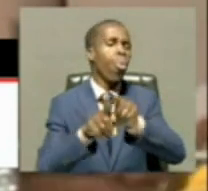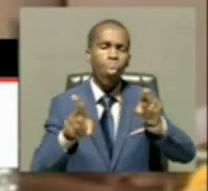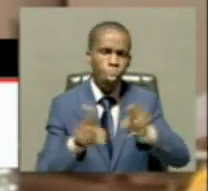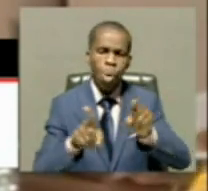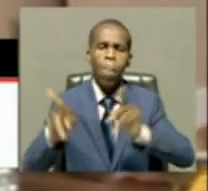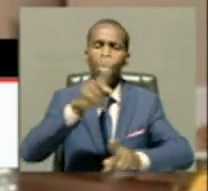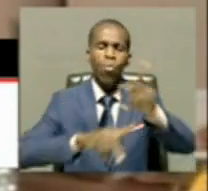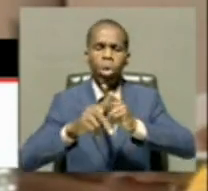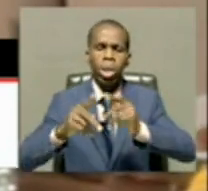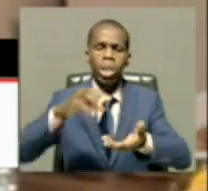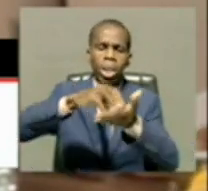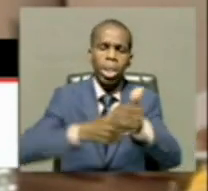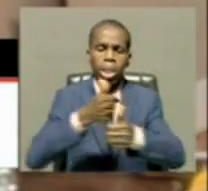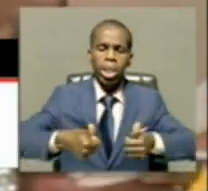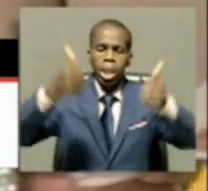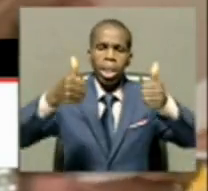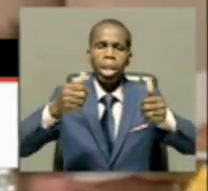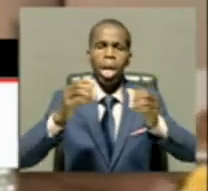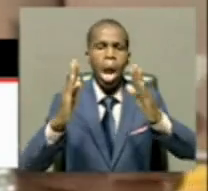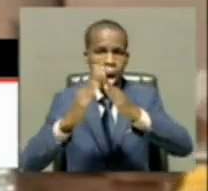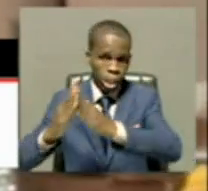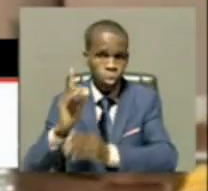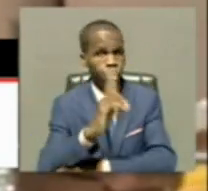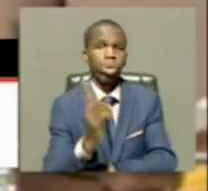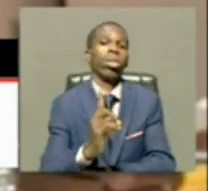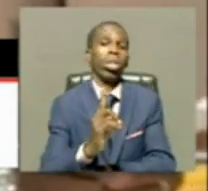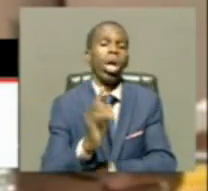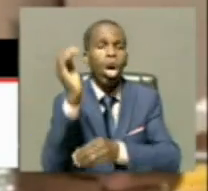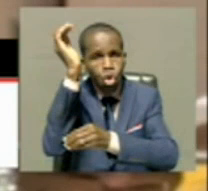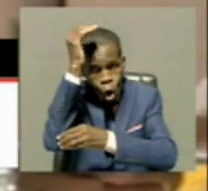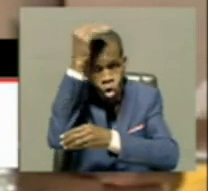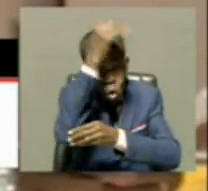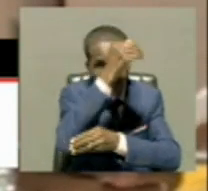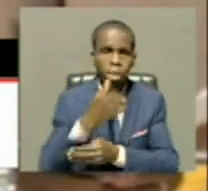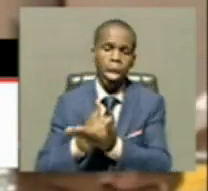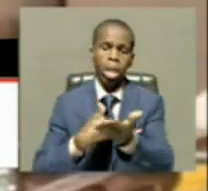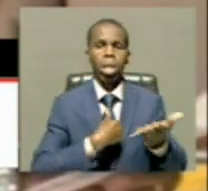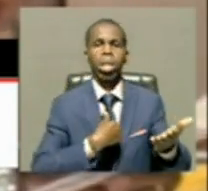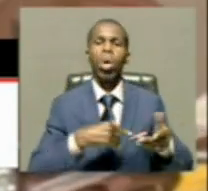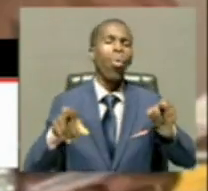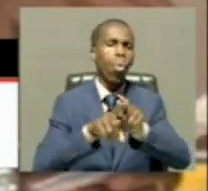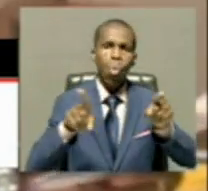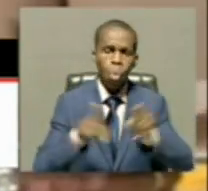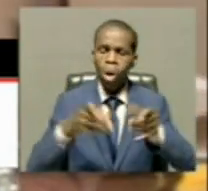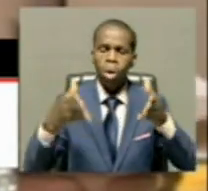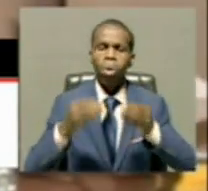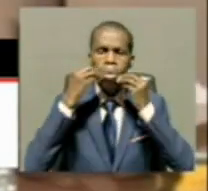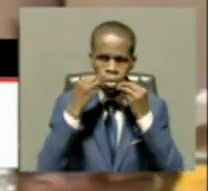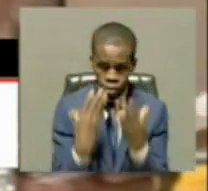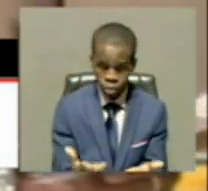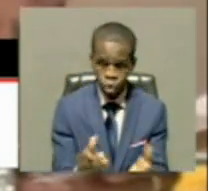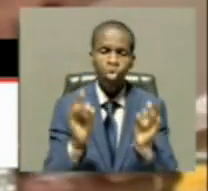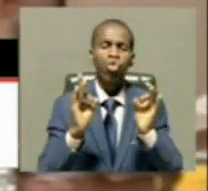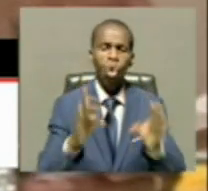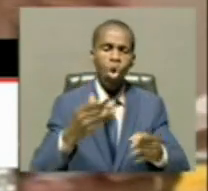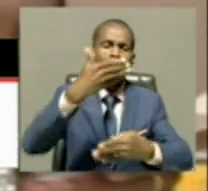tudo falta. E com esta autorização, Excelência Presidente da República, nós vamos dar uma estabilidade social, porque não é só